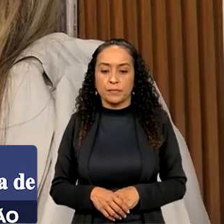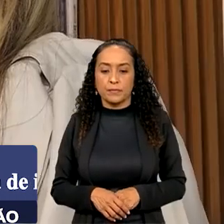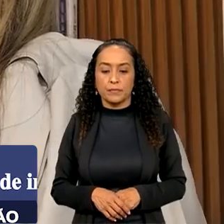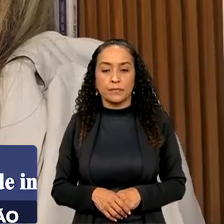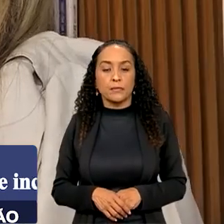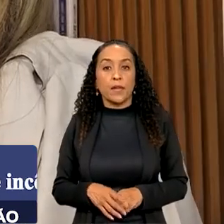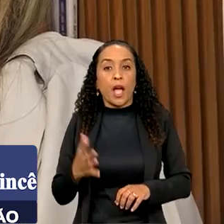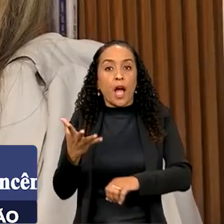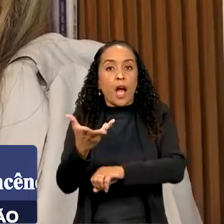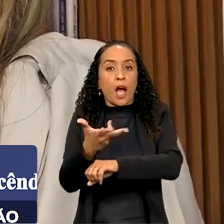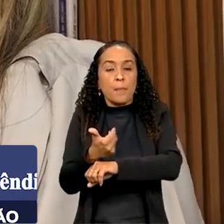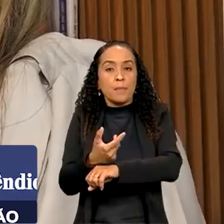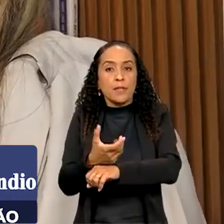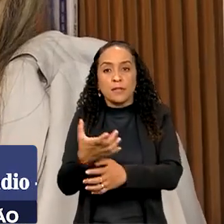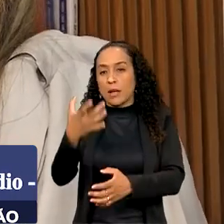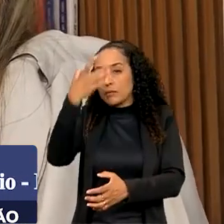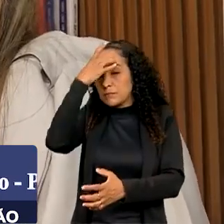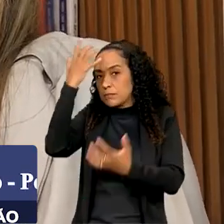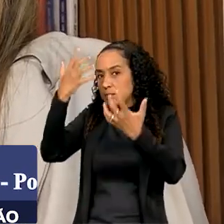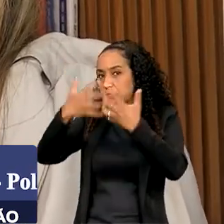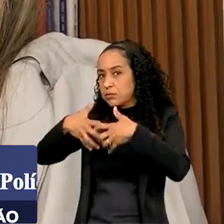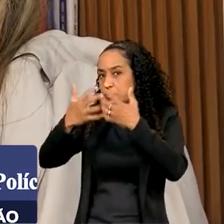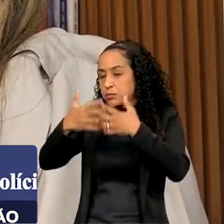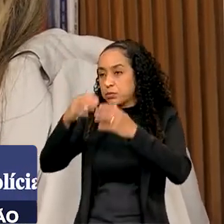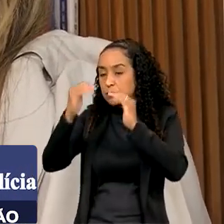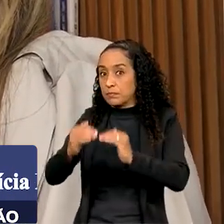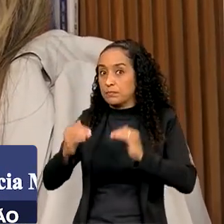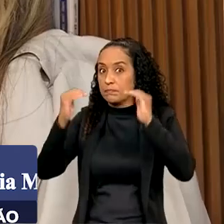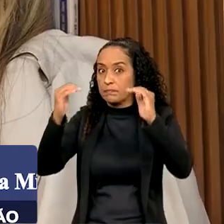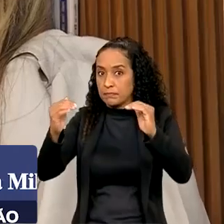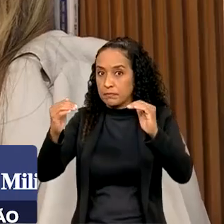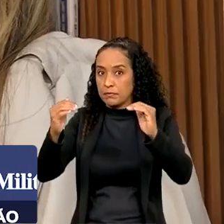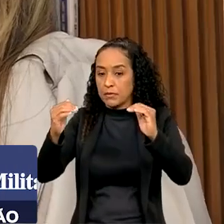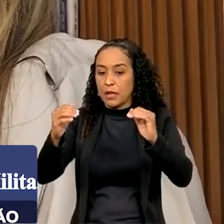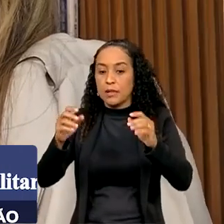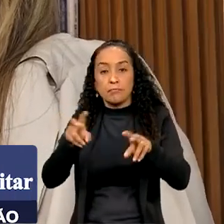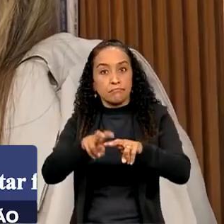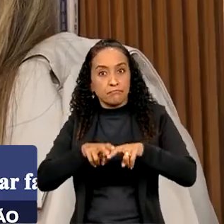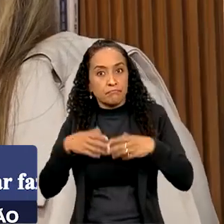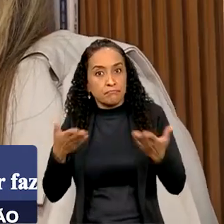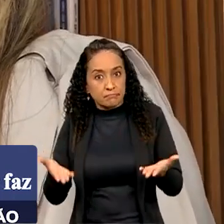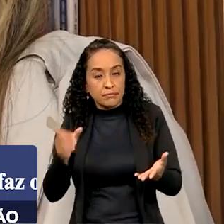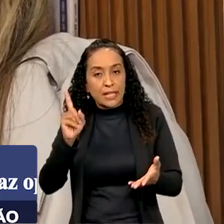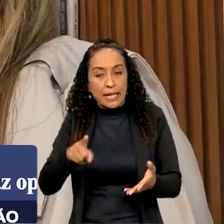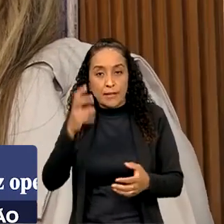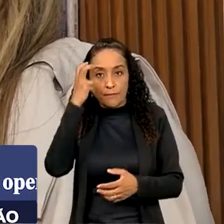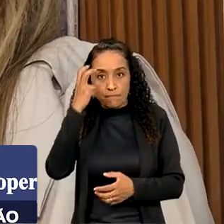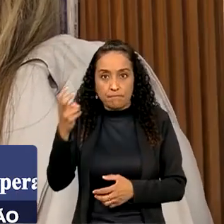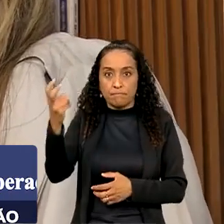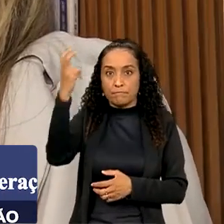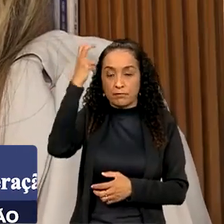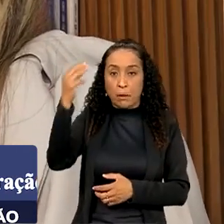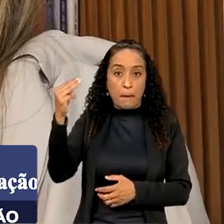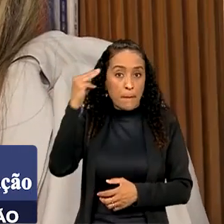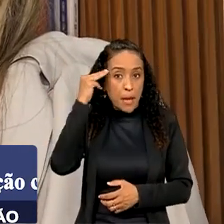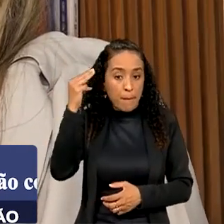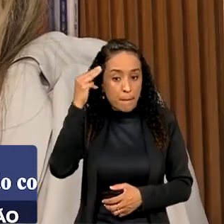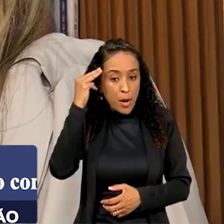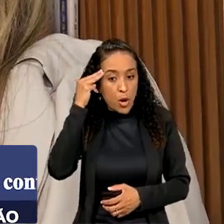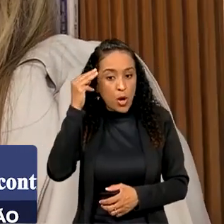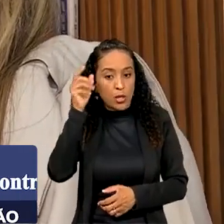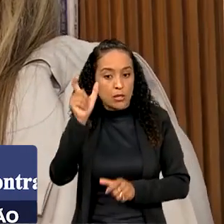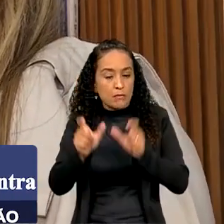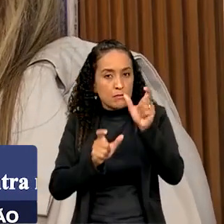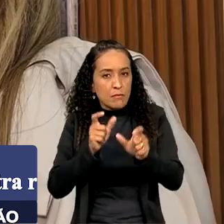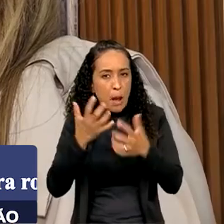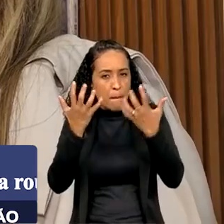É a habilidade cognitiva acima da média, e por aí a gente pode considerar a inteligência, a memória, a velocidade